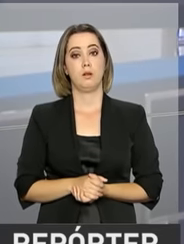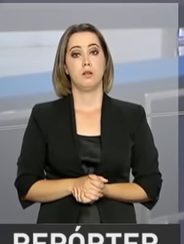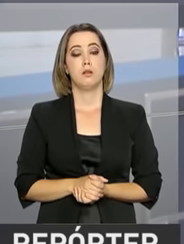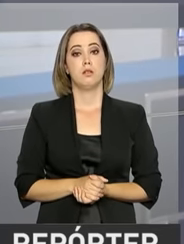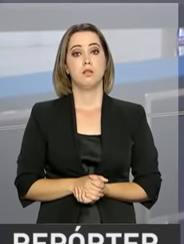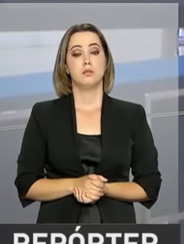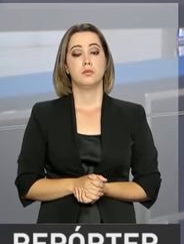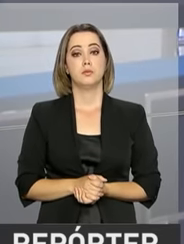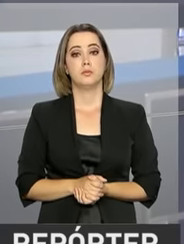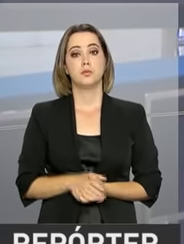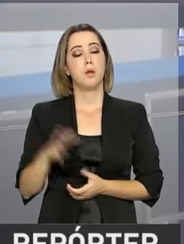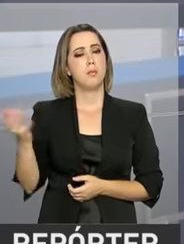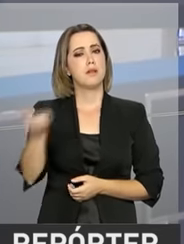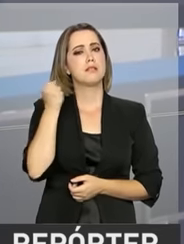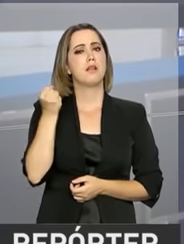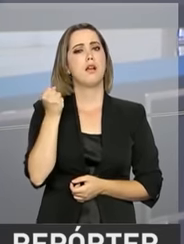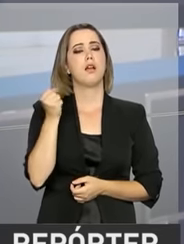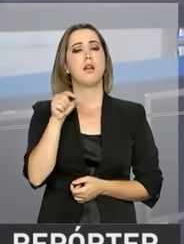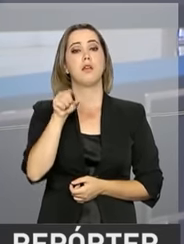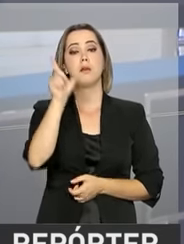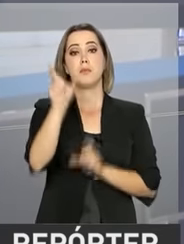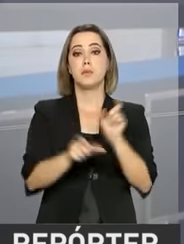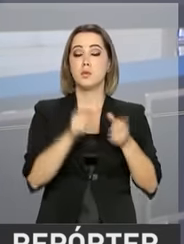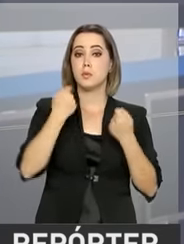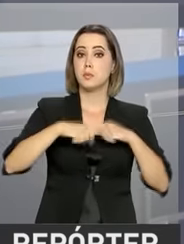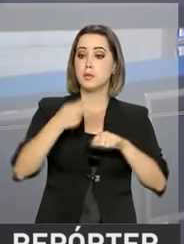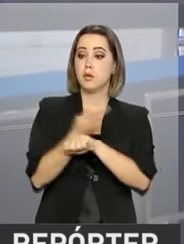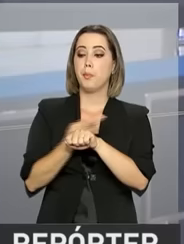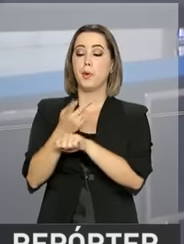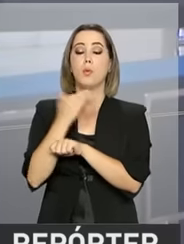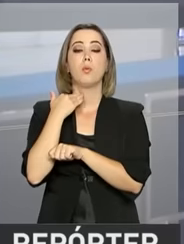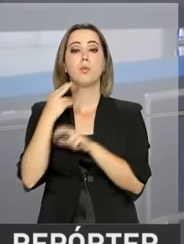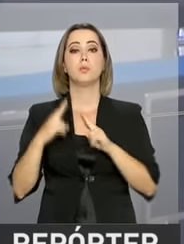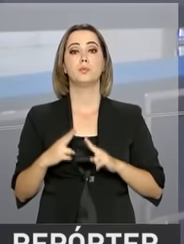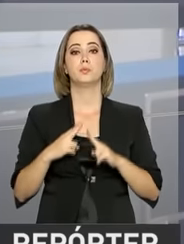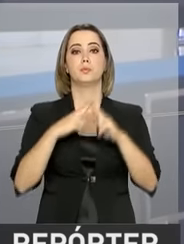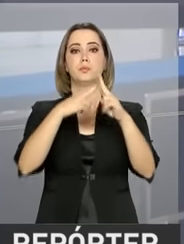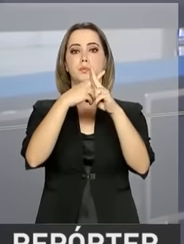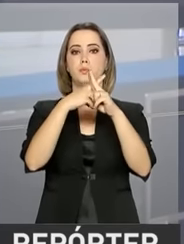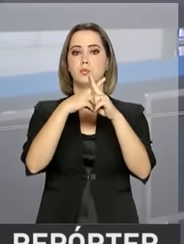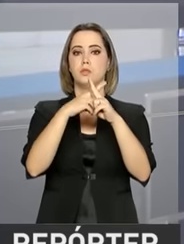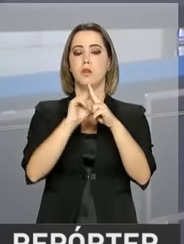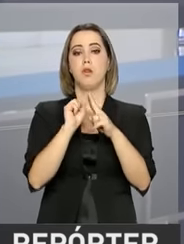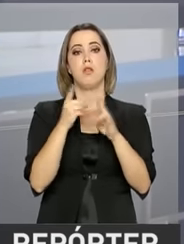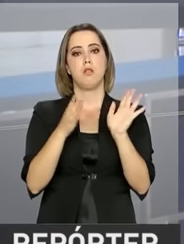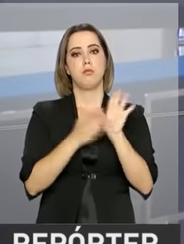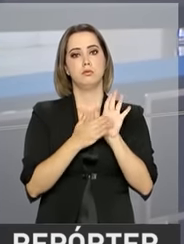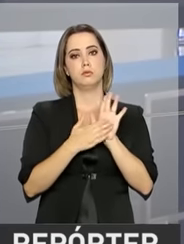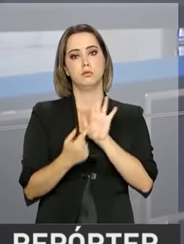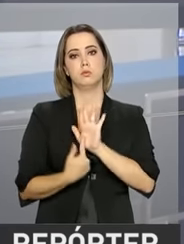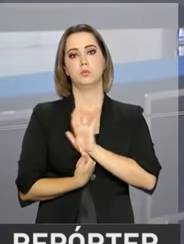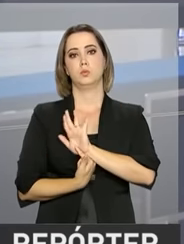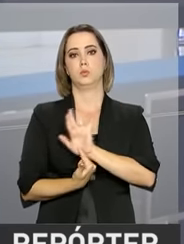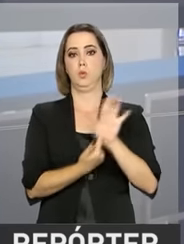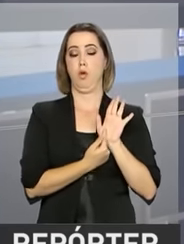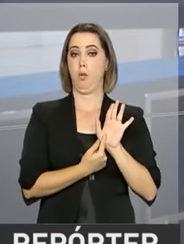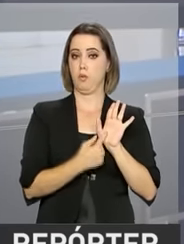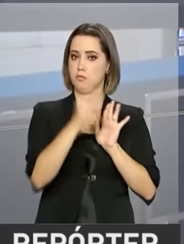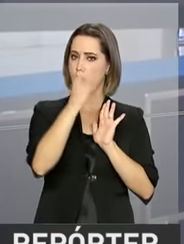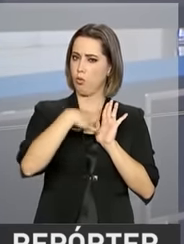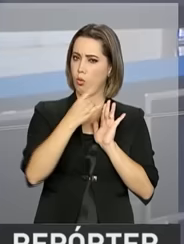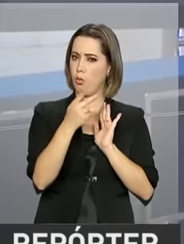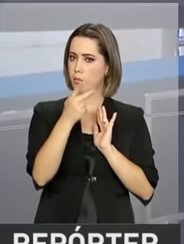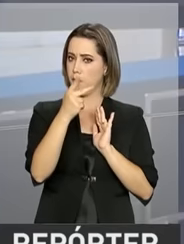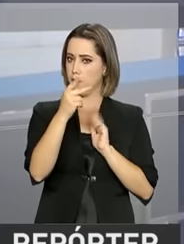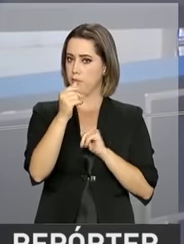sacar o dinheiro do FGTS o trabalhador deve procurar uma agência da Caixa Econômica Federal e apresentar o número de inscrição do